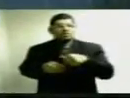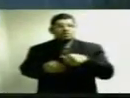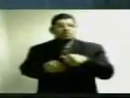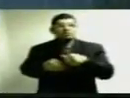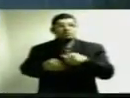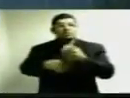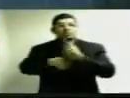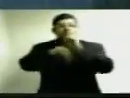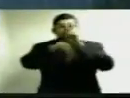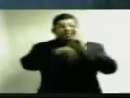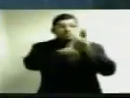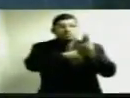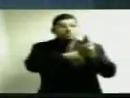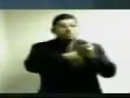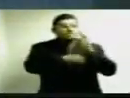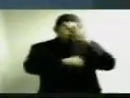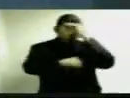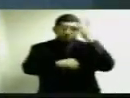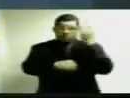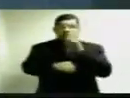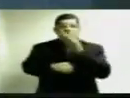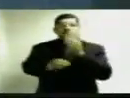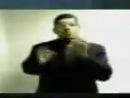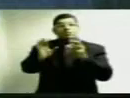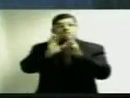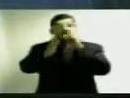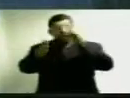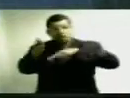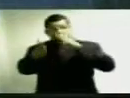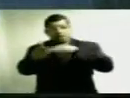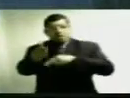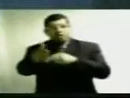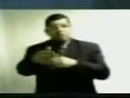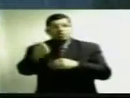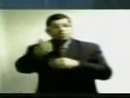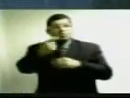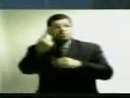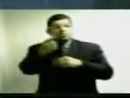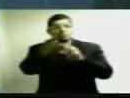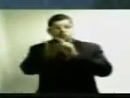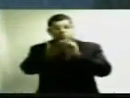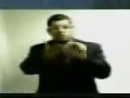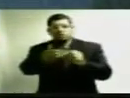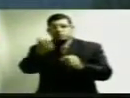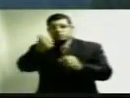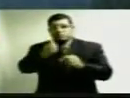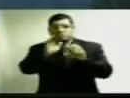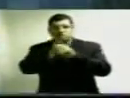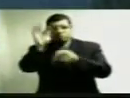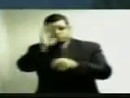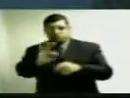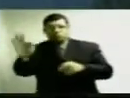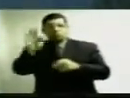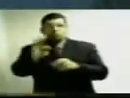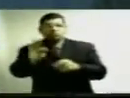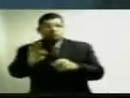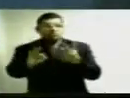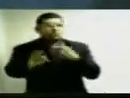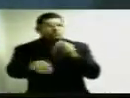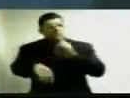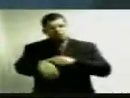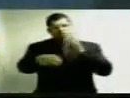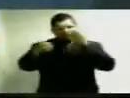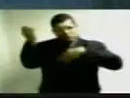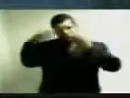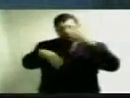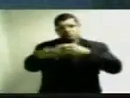em representação da população. Basta ler o parágrafo único do artigo 1º da Constituição Federal. Não vou ter